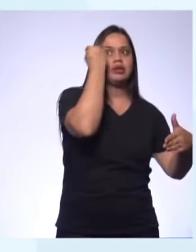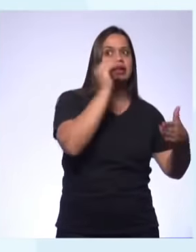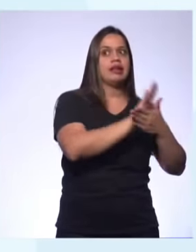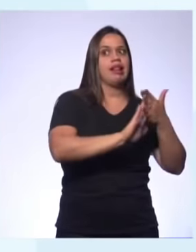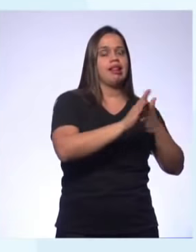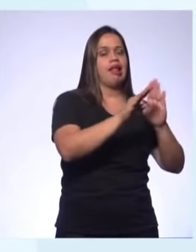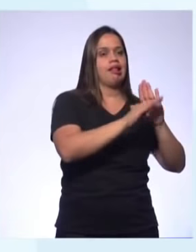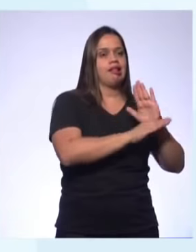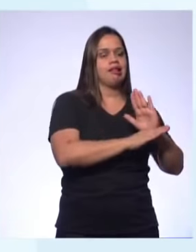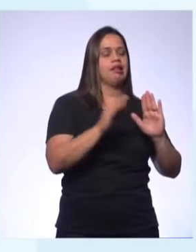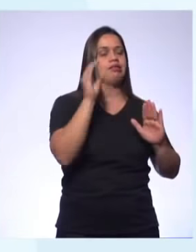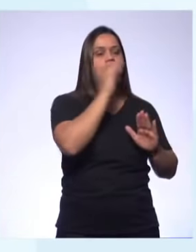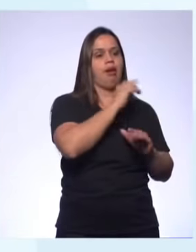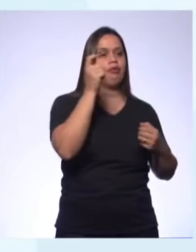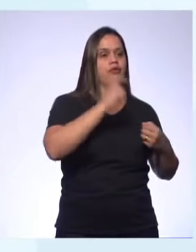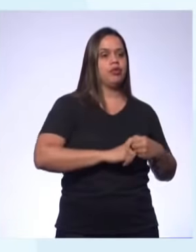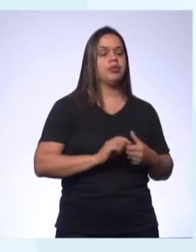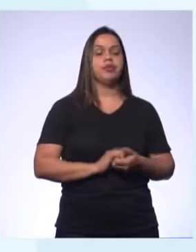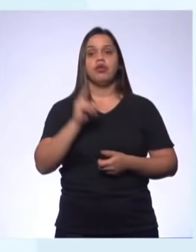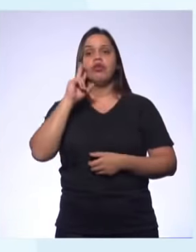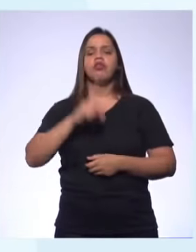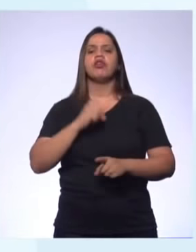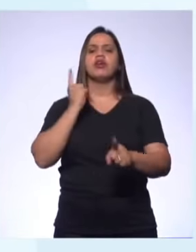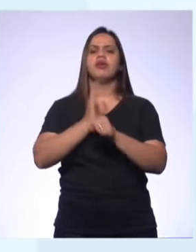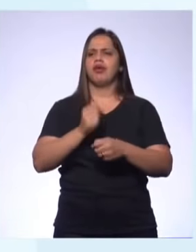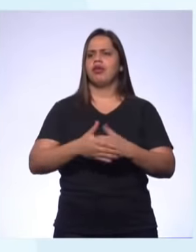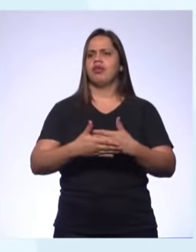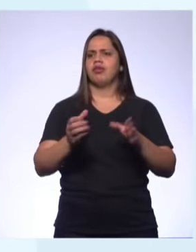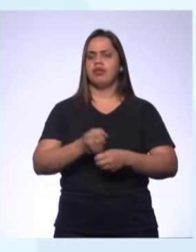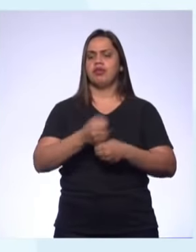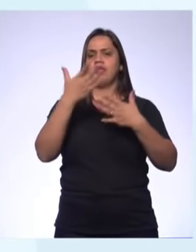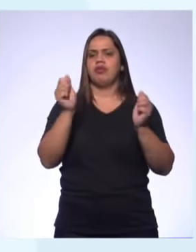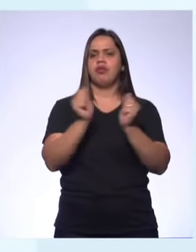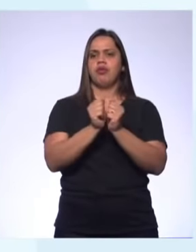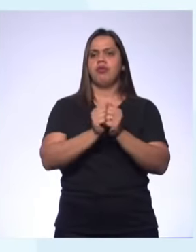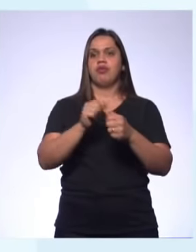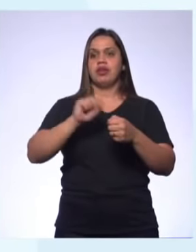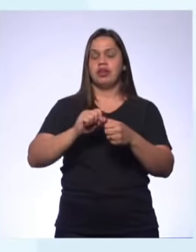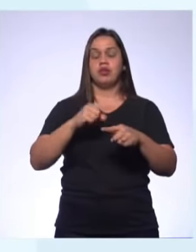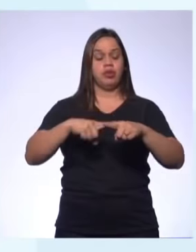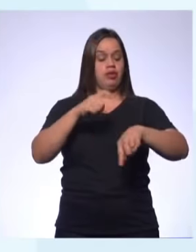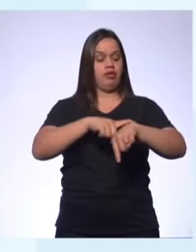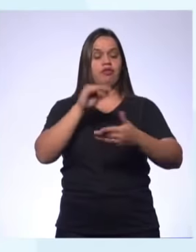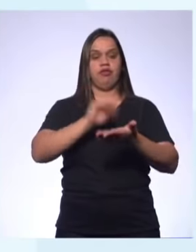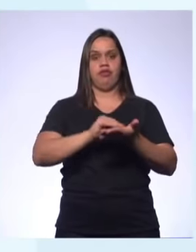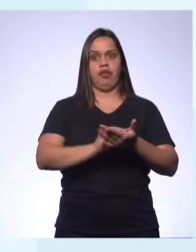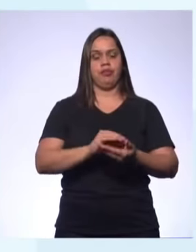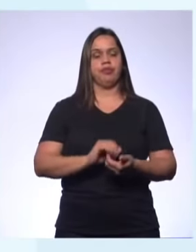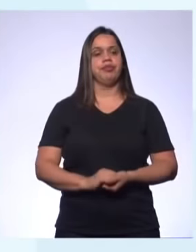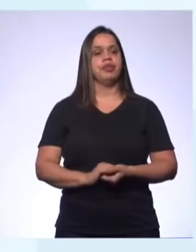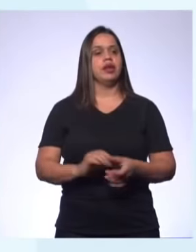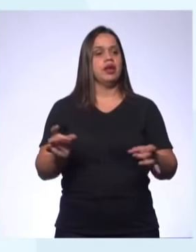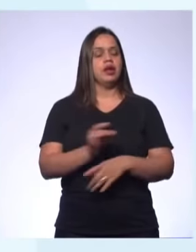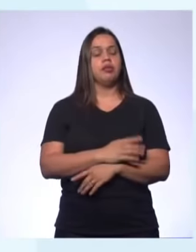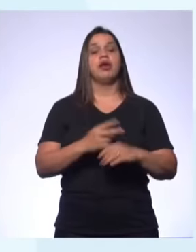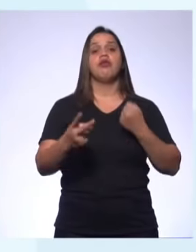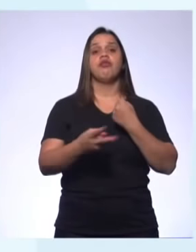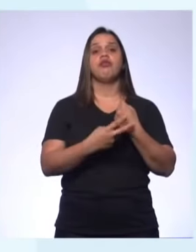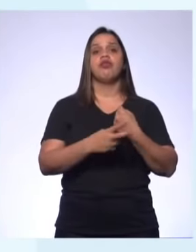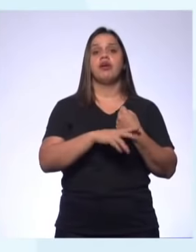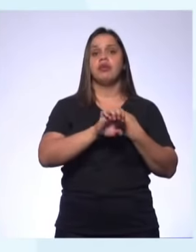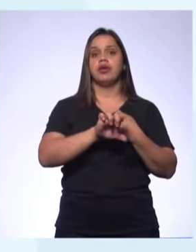coloquei um trecho aí, um excerto. Localiza aí para Pro. Pode deixar o chat aberto. Vamos fazer junto, já que falta tão pouco tempo. Bora lá. Verbos de